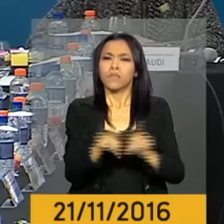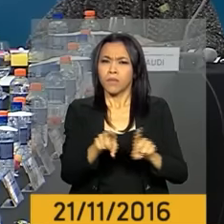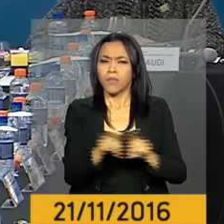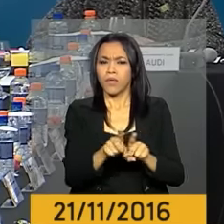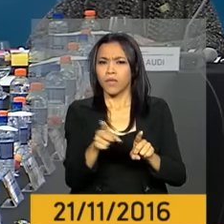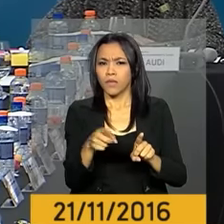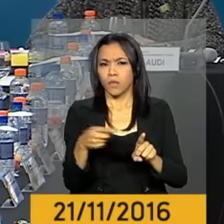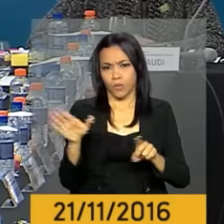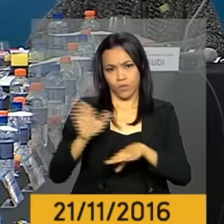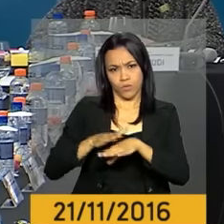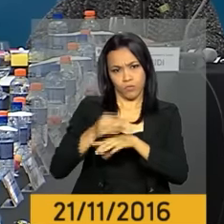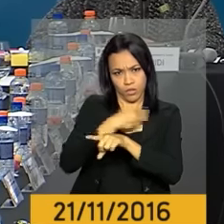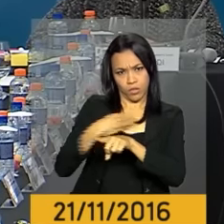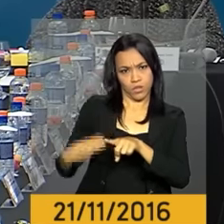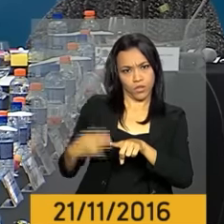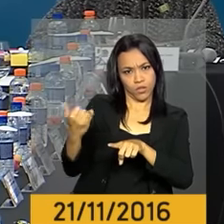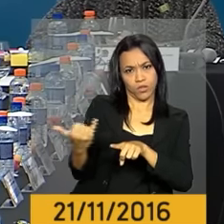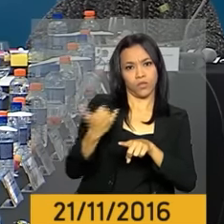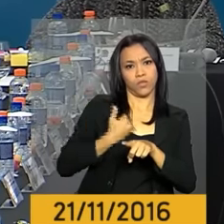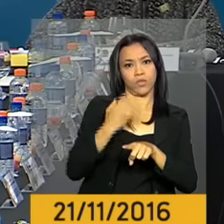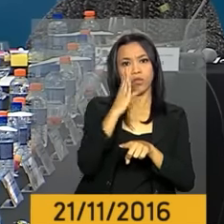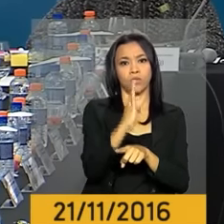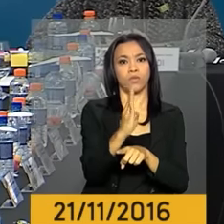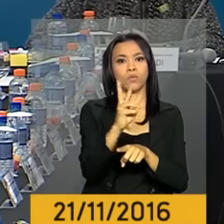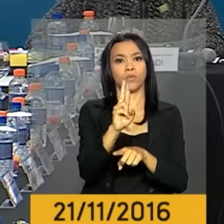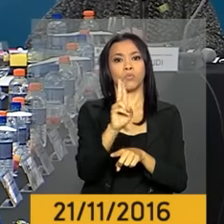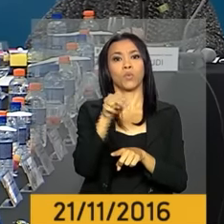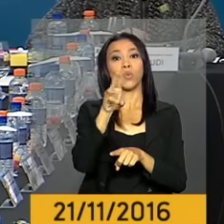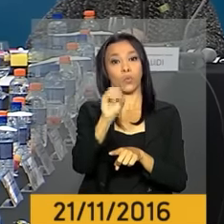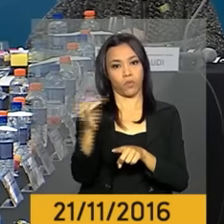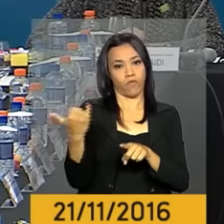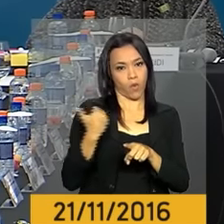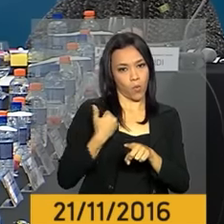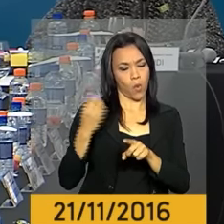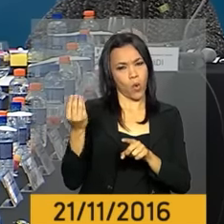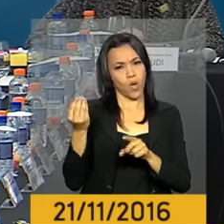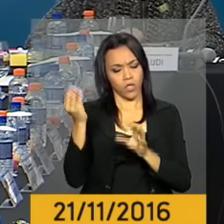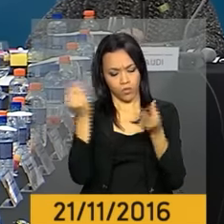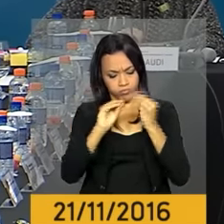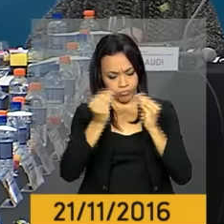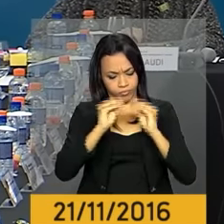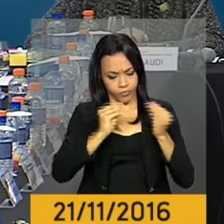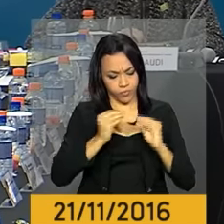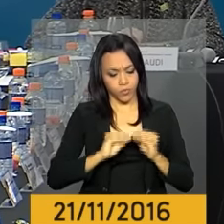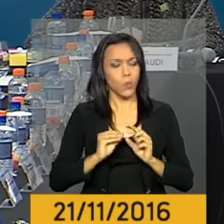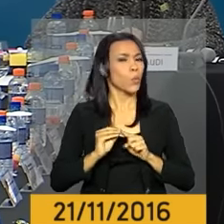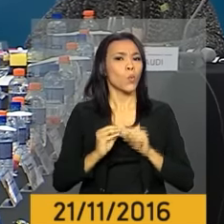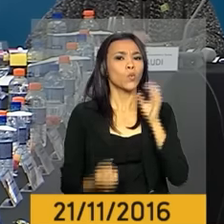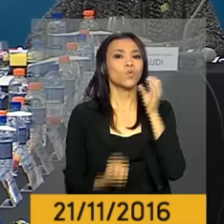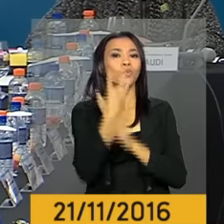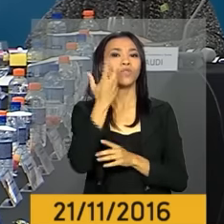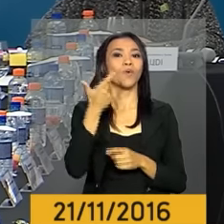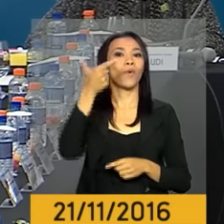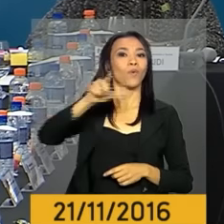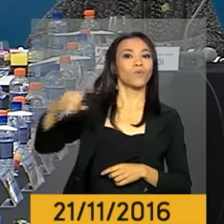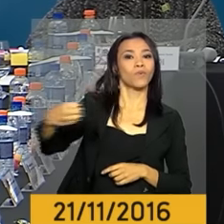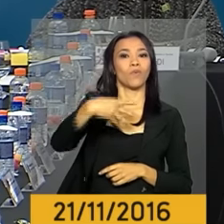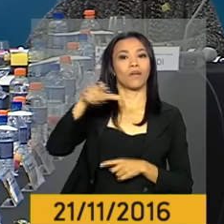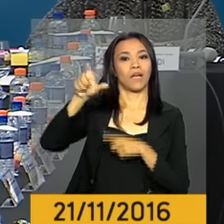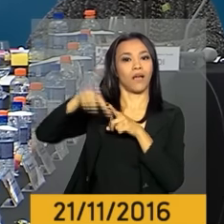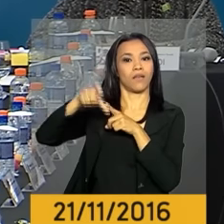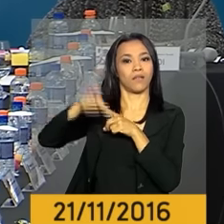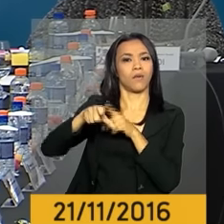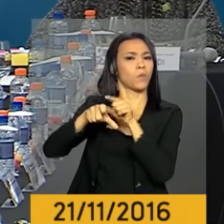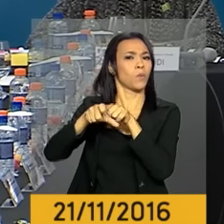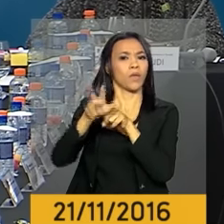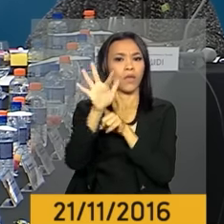Araújo, nosso ministro, conversou muito conosco e formulamos a ideia do Cartão Reforma, que é uma verba